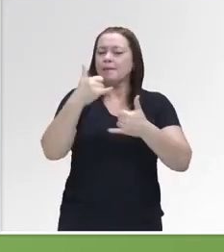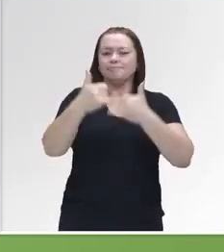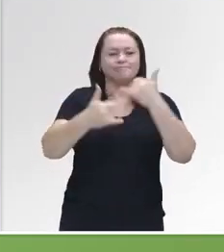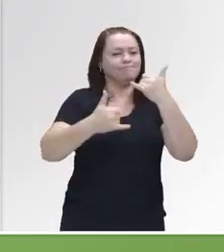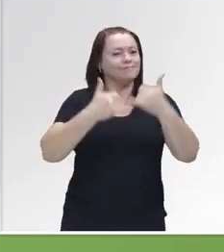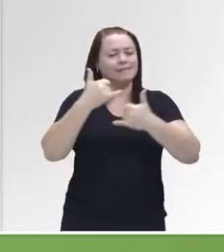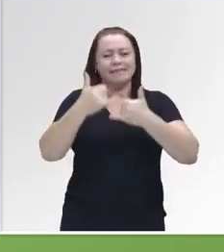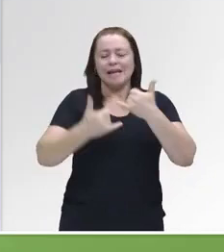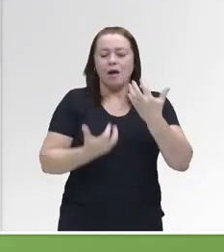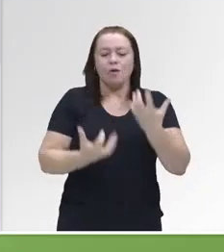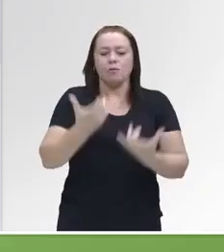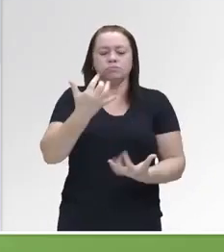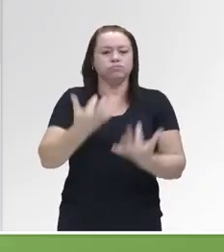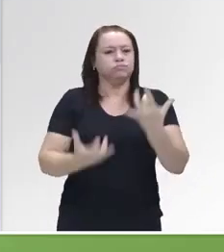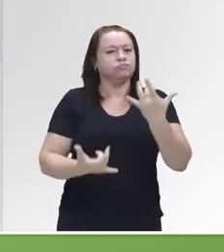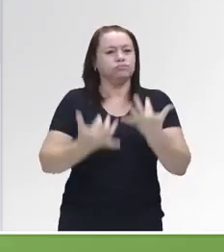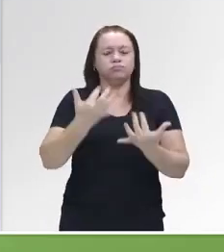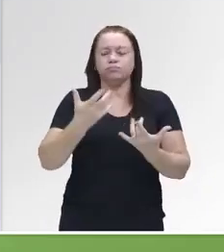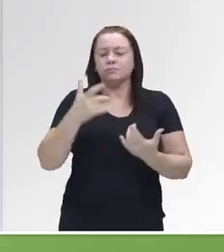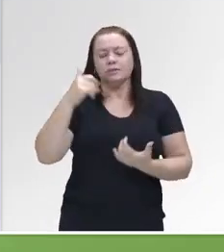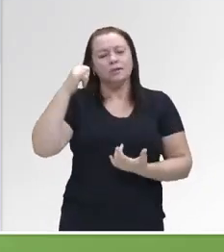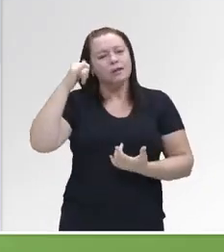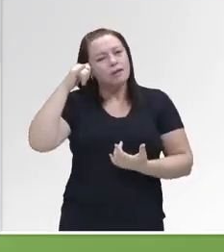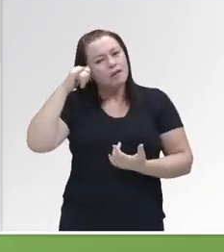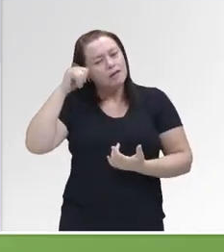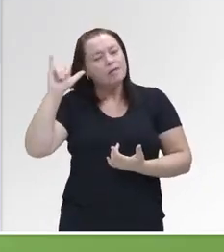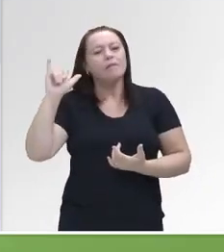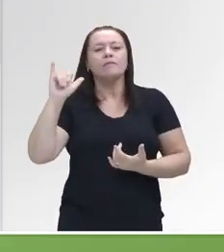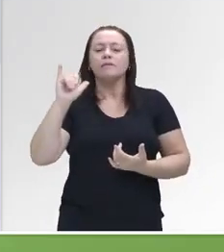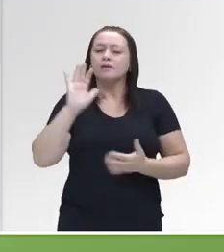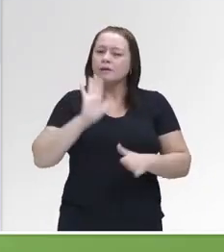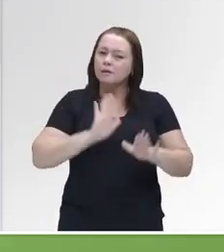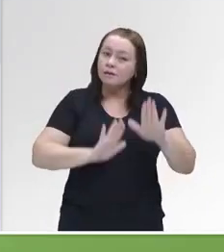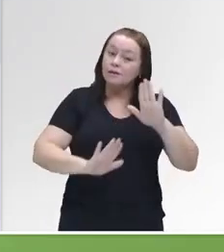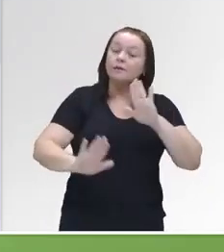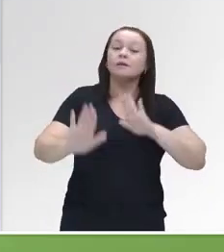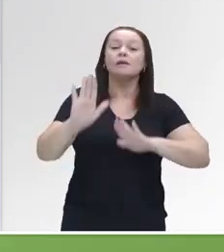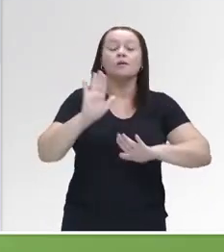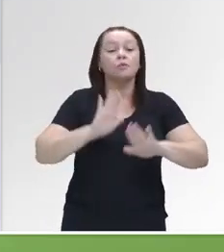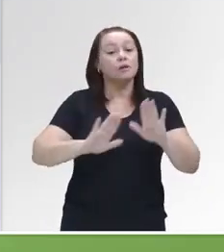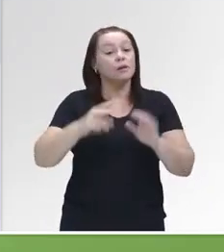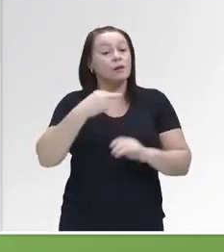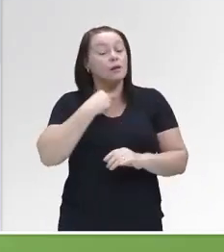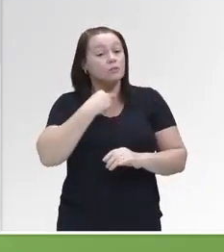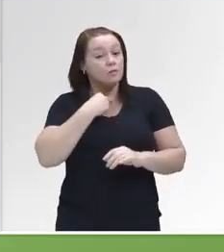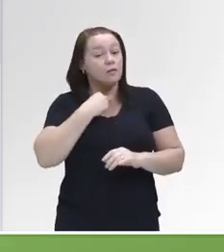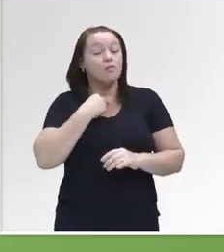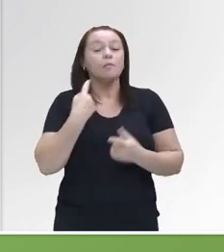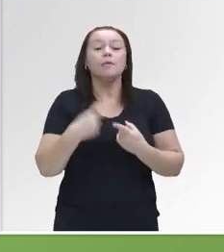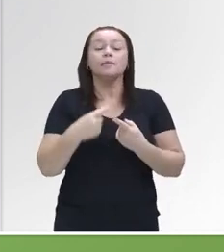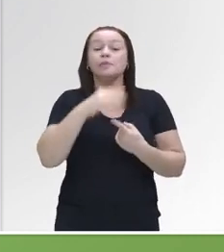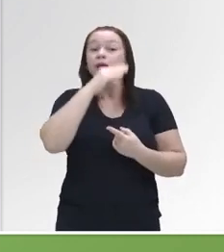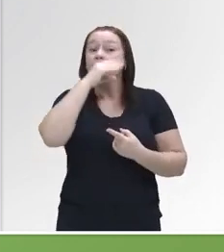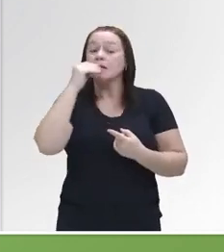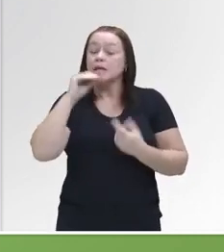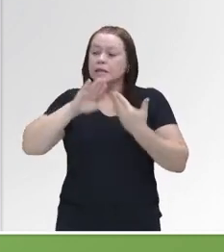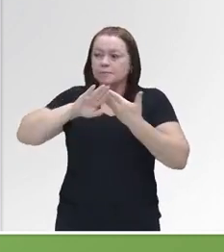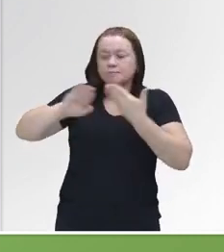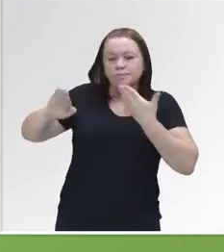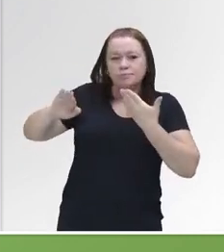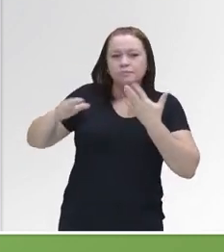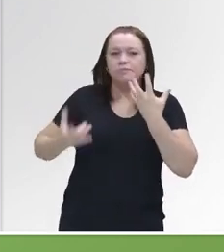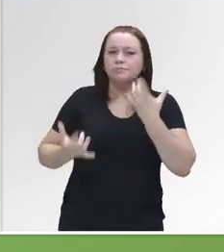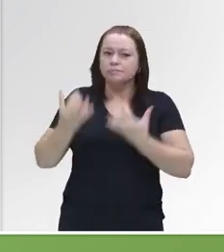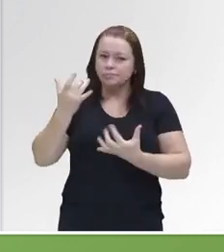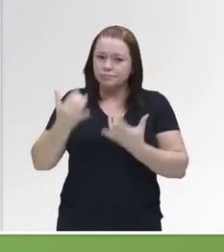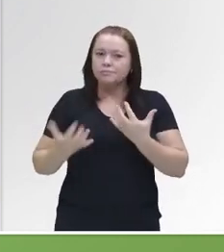não. Fogo vai precisar de um certo cuidado, não pode mexer com fogo. Crianças longe de fogo. E